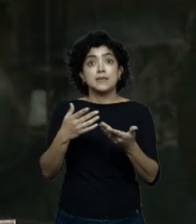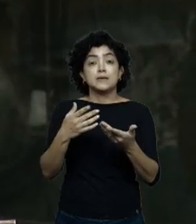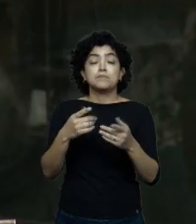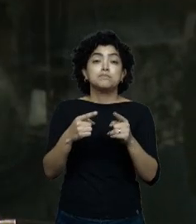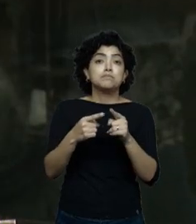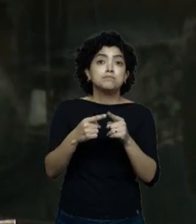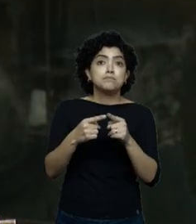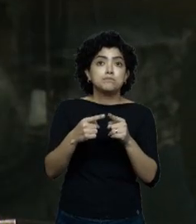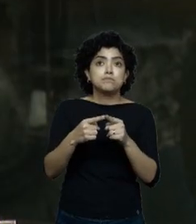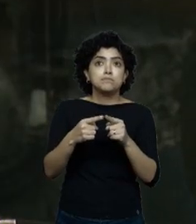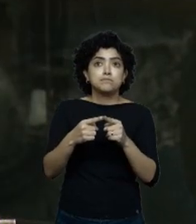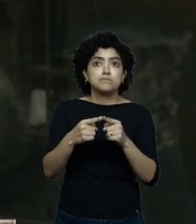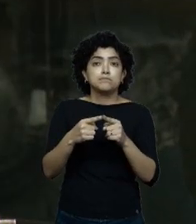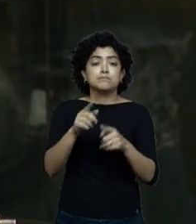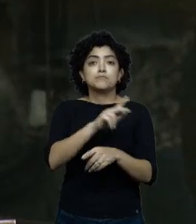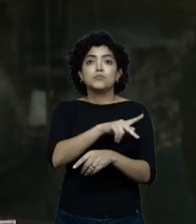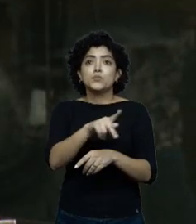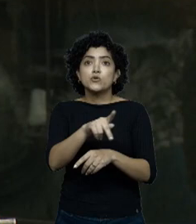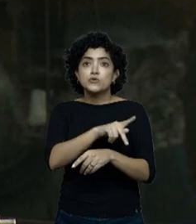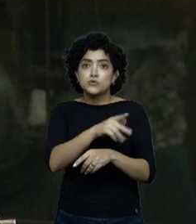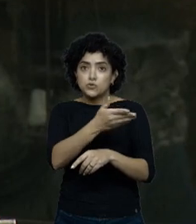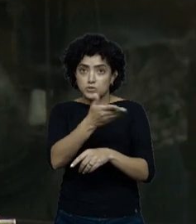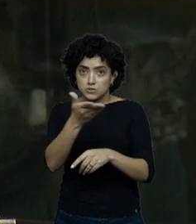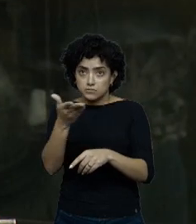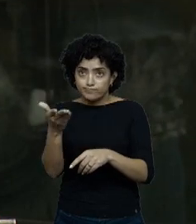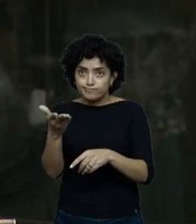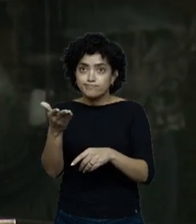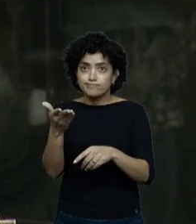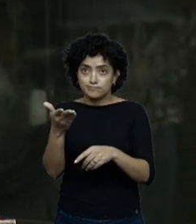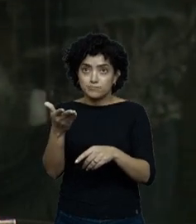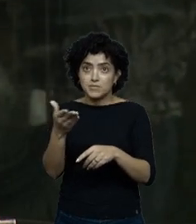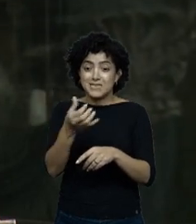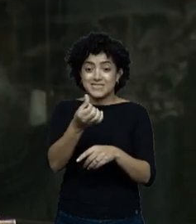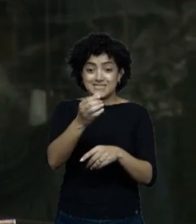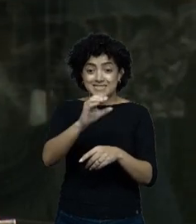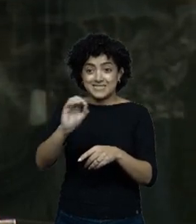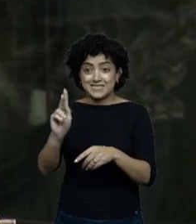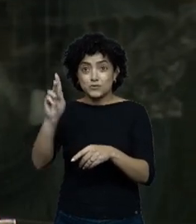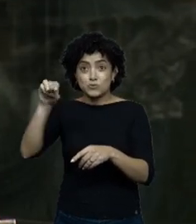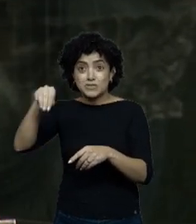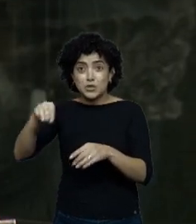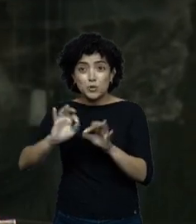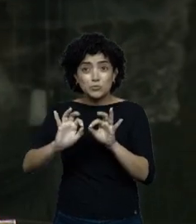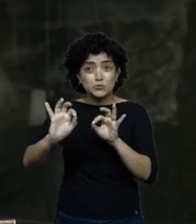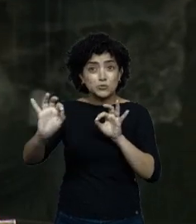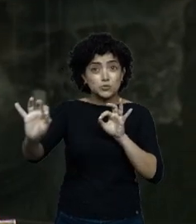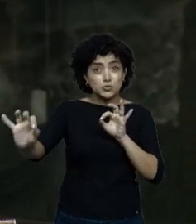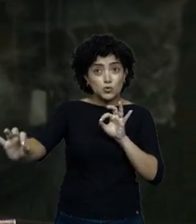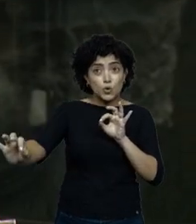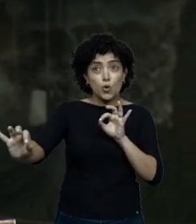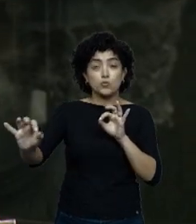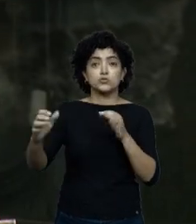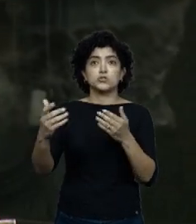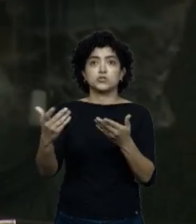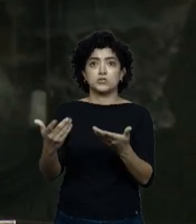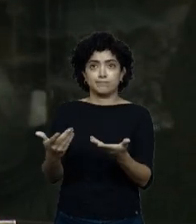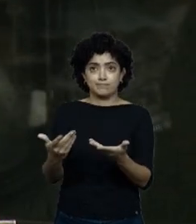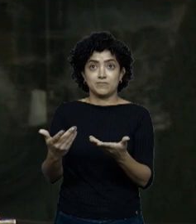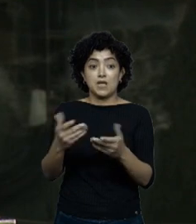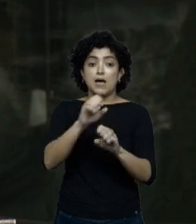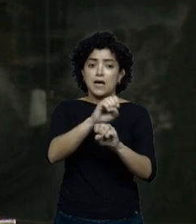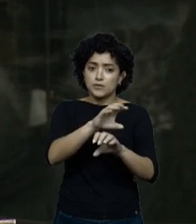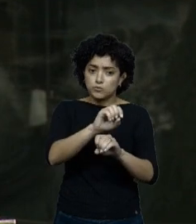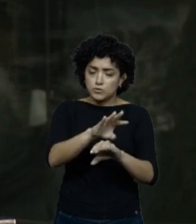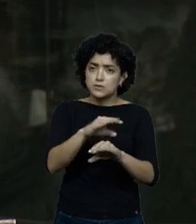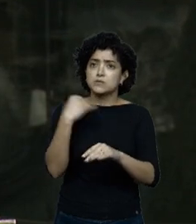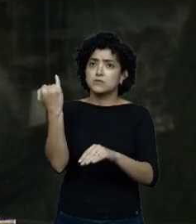nós temos professores aqui que como nós viemos 600 km de distância para uma audiência porque pra nós a educação